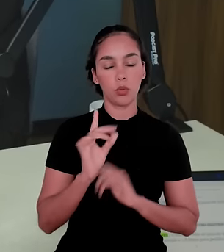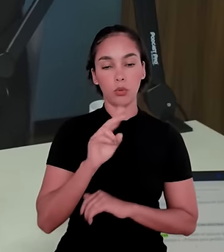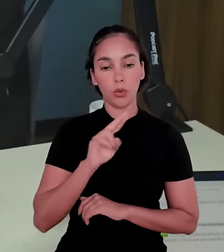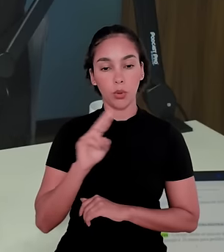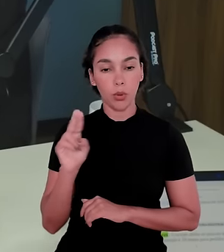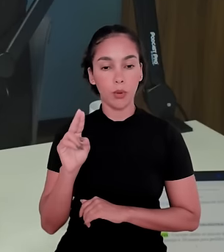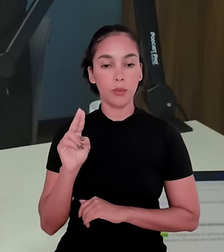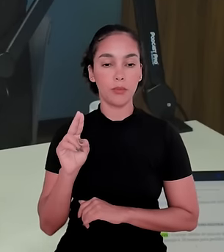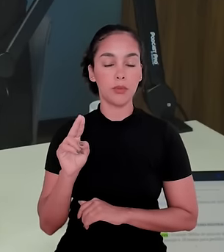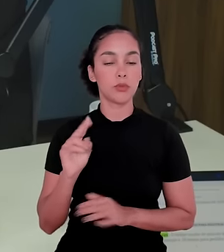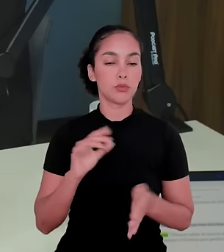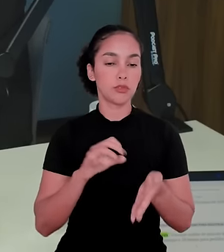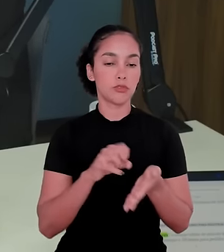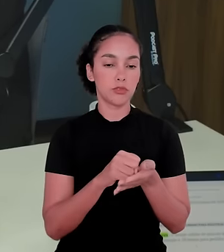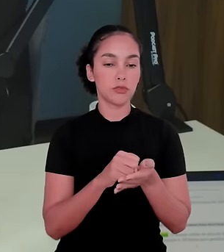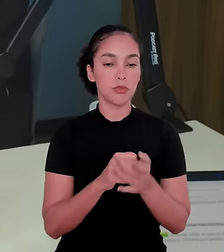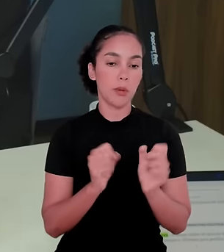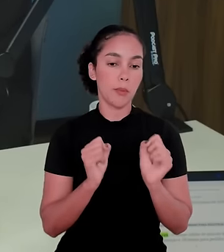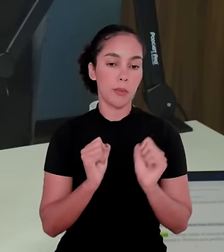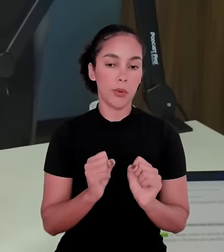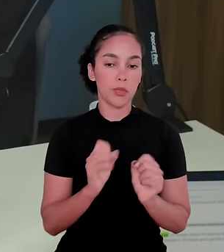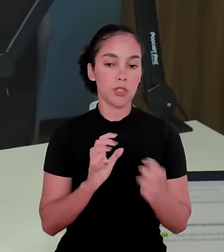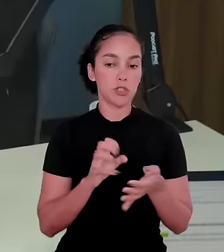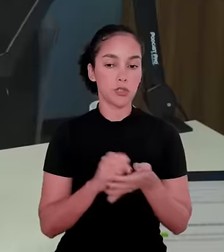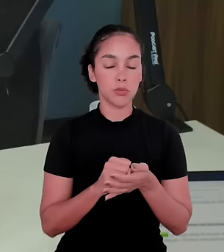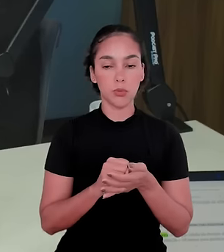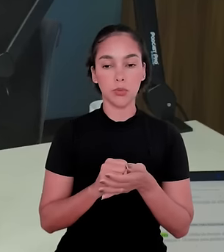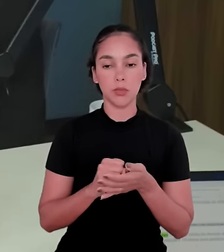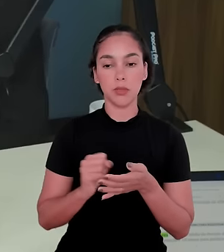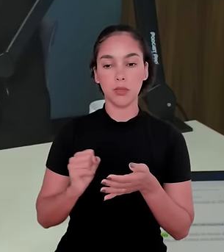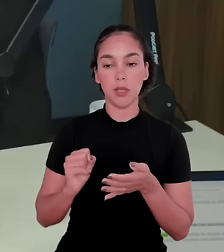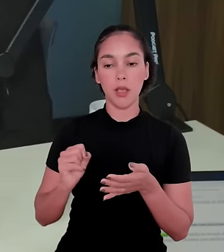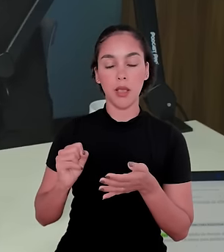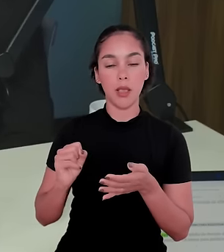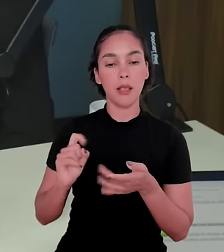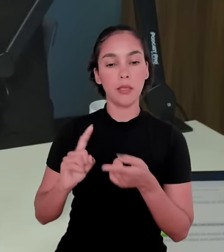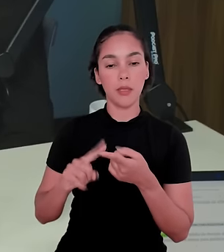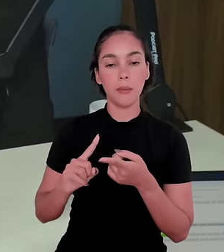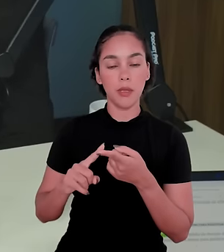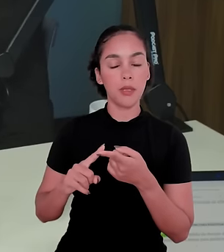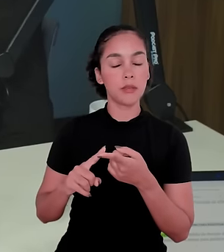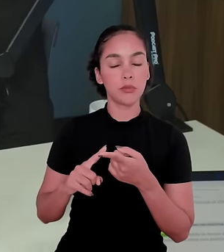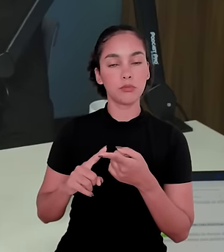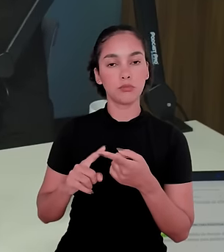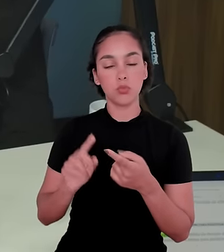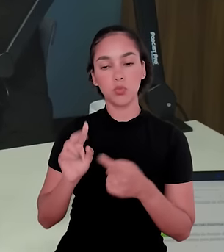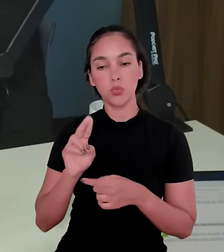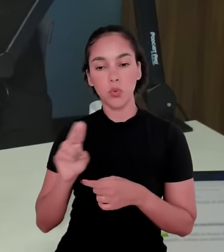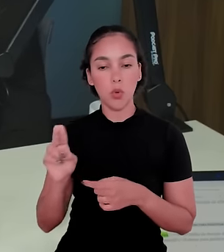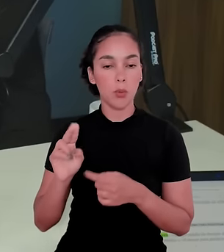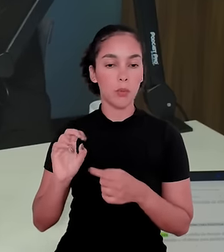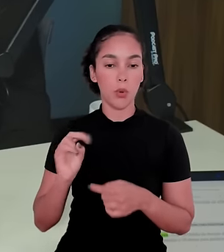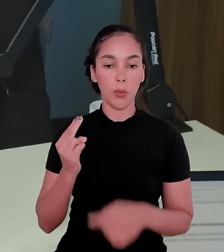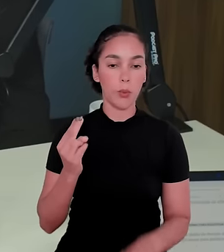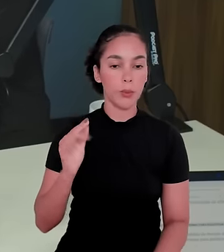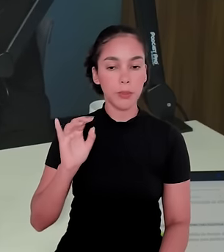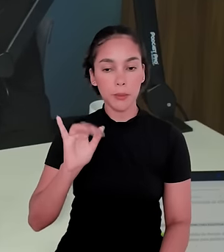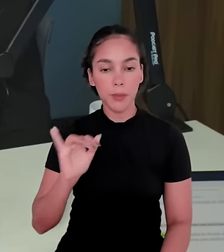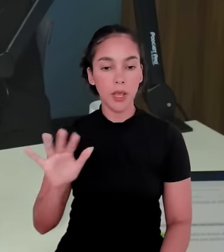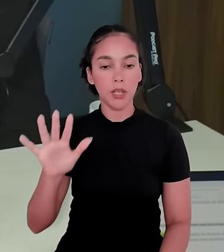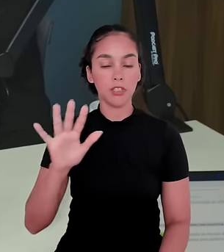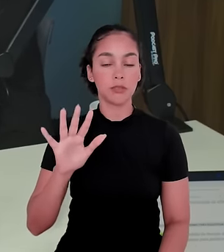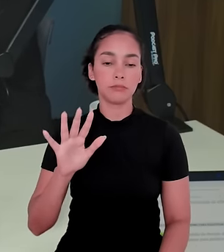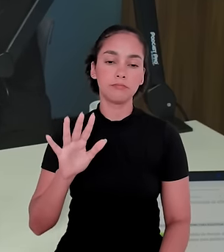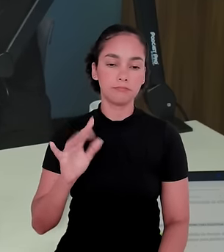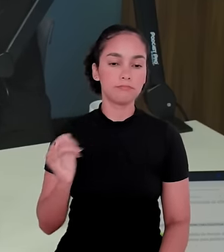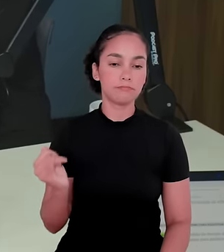você falou do registro que pode ser o registro da marca né E também o figurativo que seria o registro de marca mista ele é muito